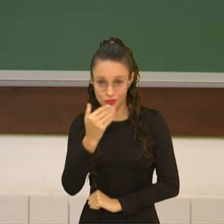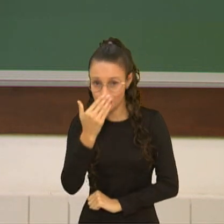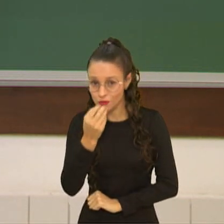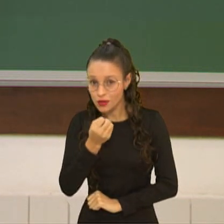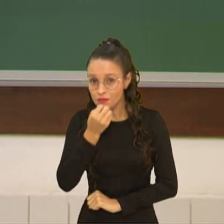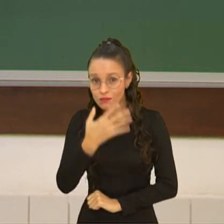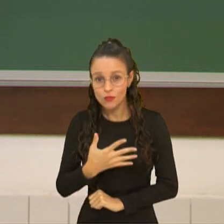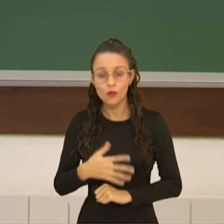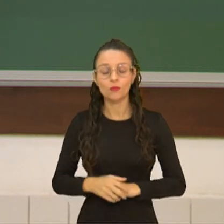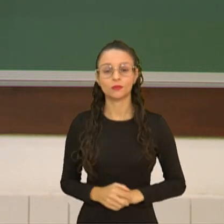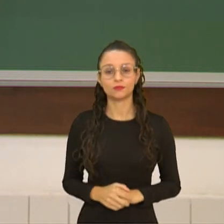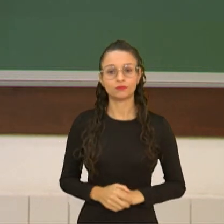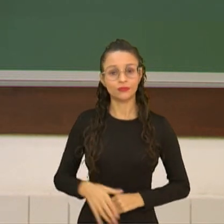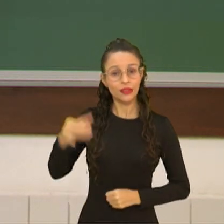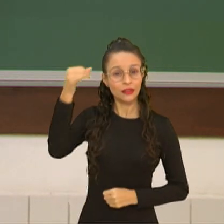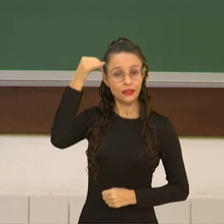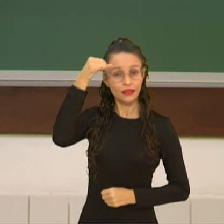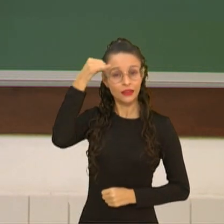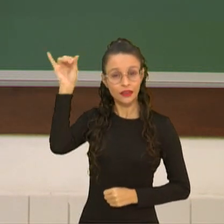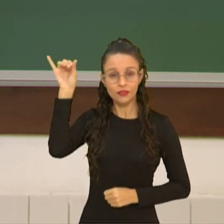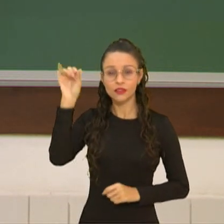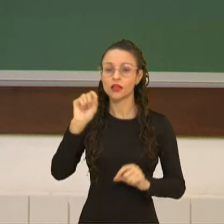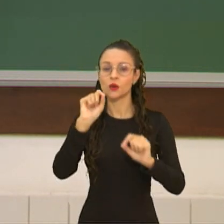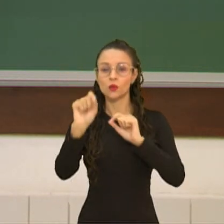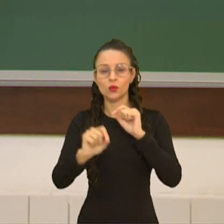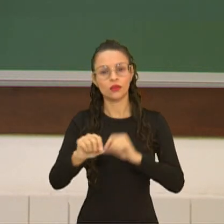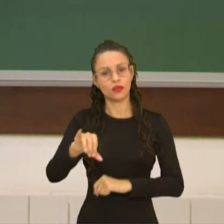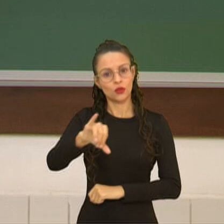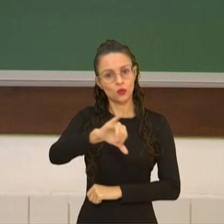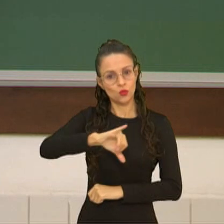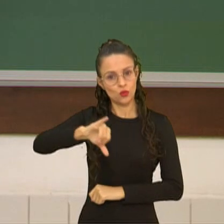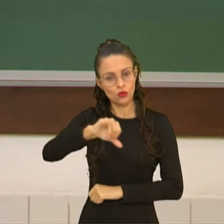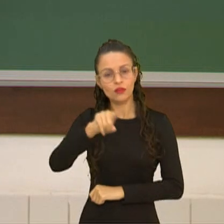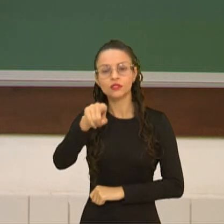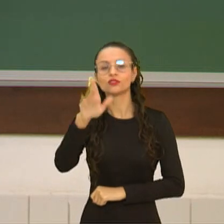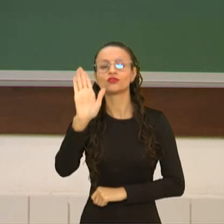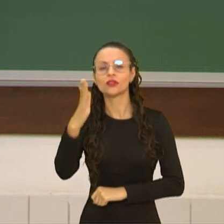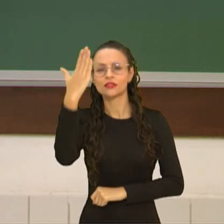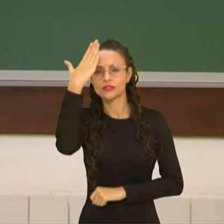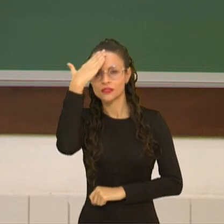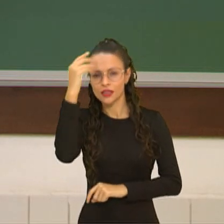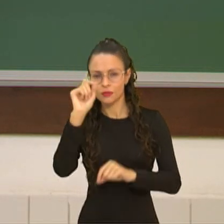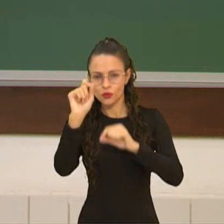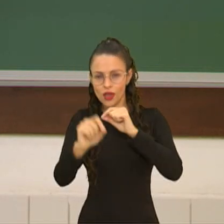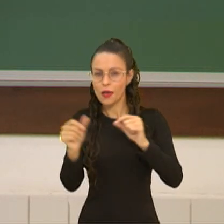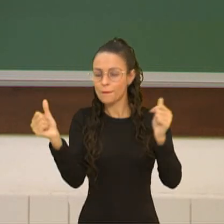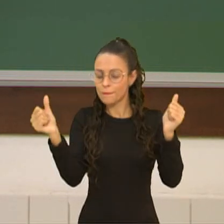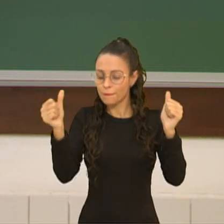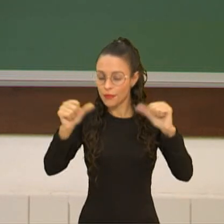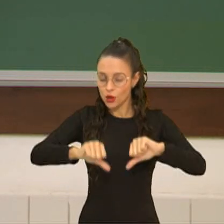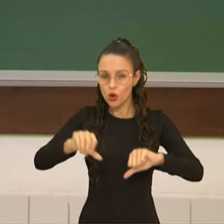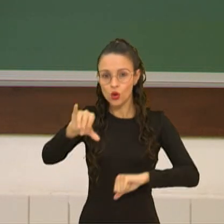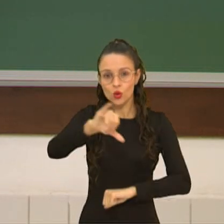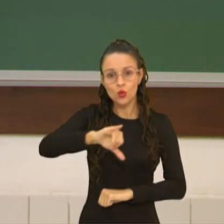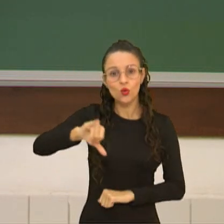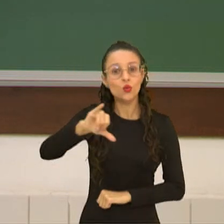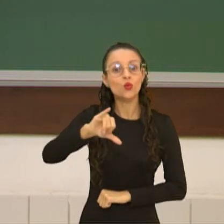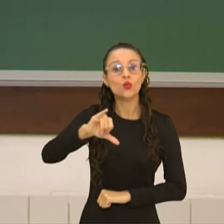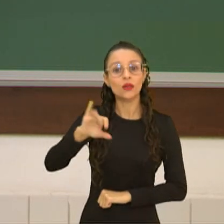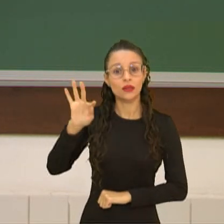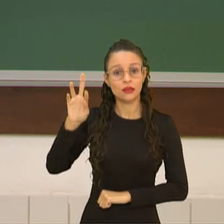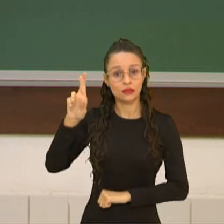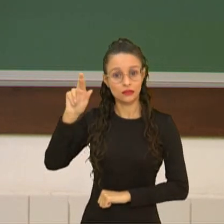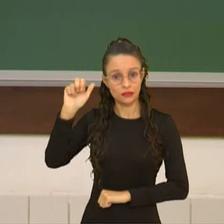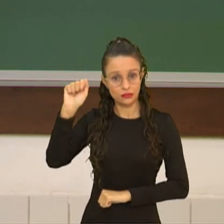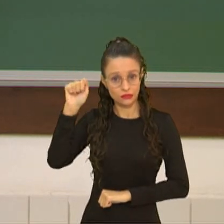bom para nós e evitar aquele tipo de gordura que você já sabe qual é que é pior gordura que existe as gorduras